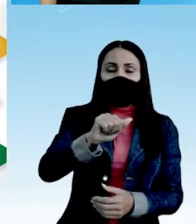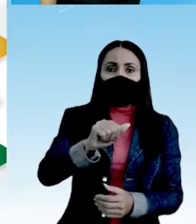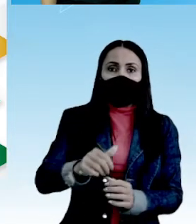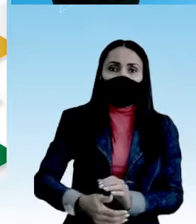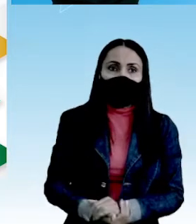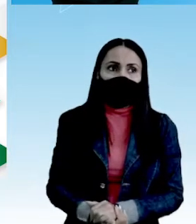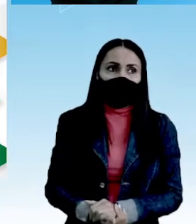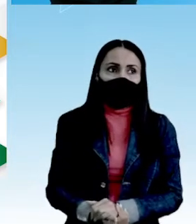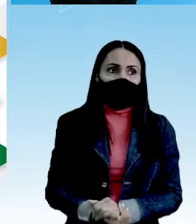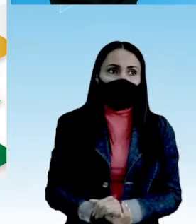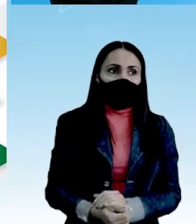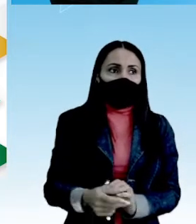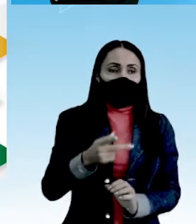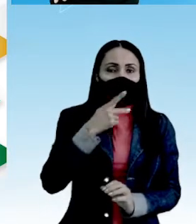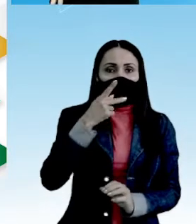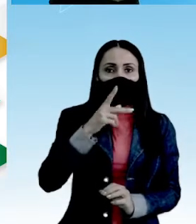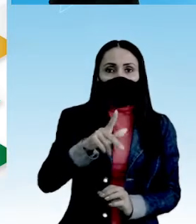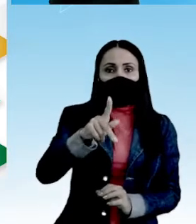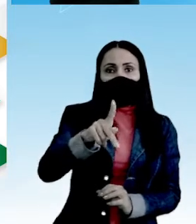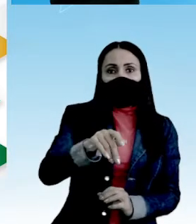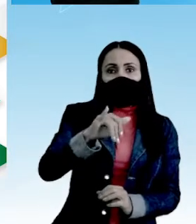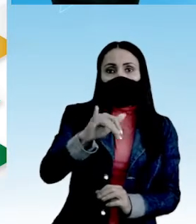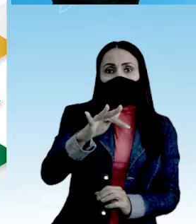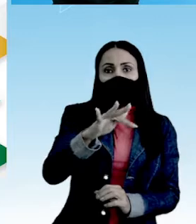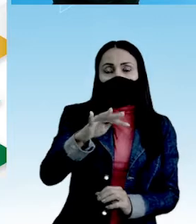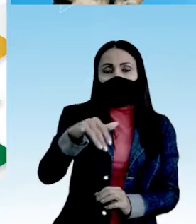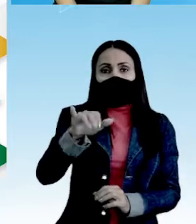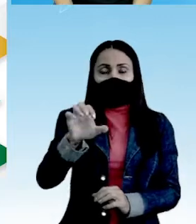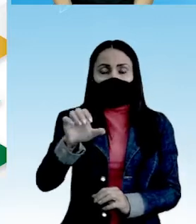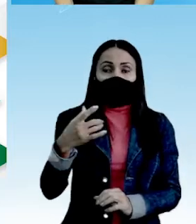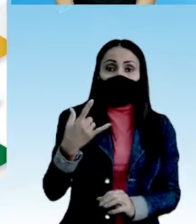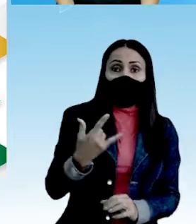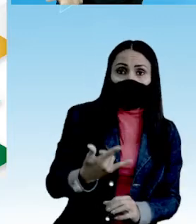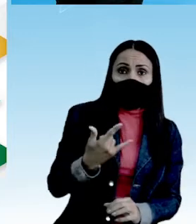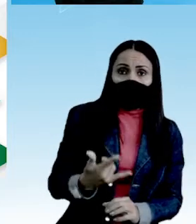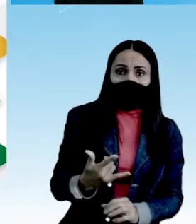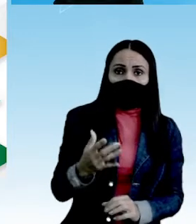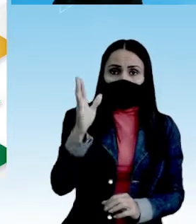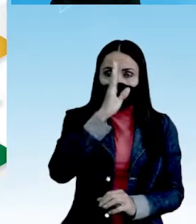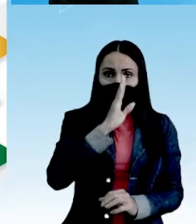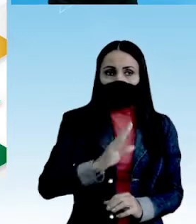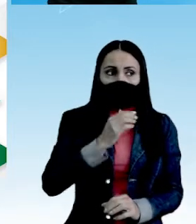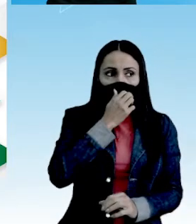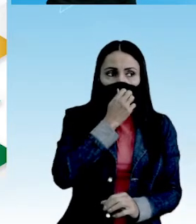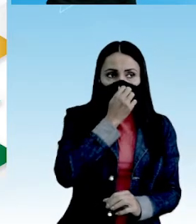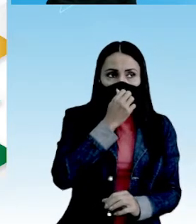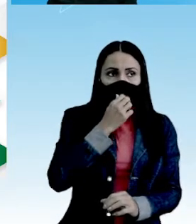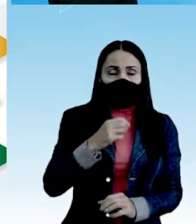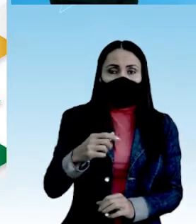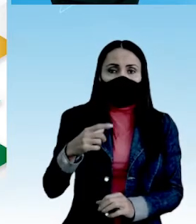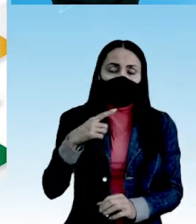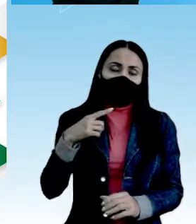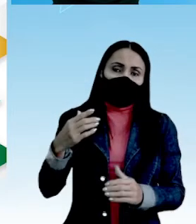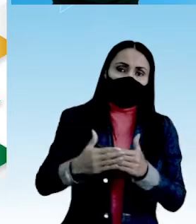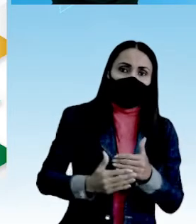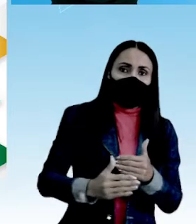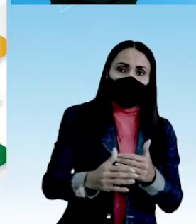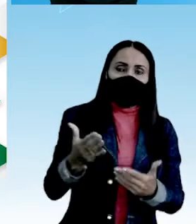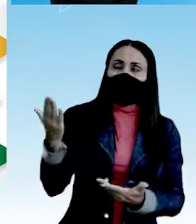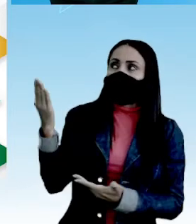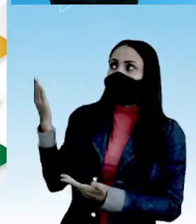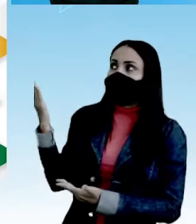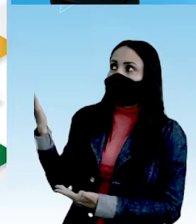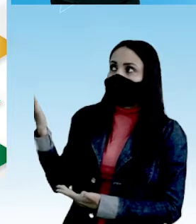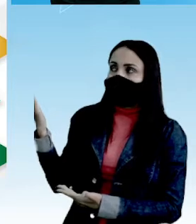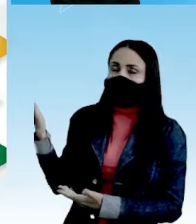Agora vamos falar de Pitty, né? Uma cantora do rock brasileiro. Aí tem que a gente começa falando de Pitty com